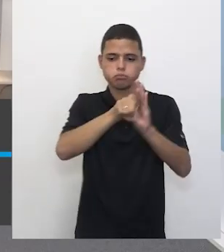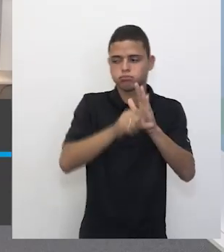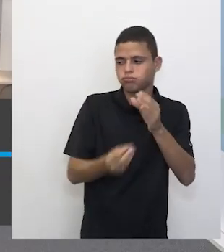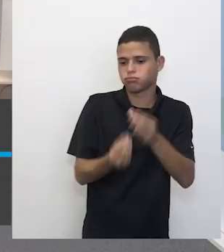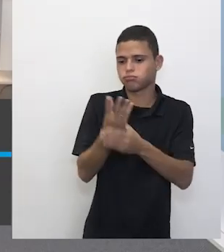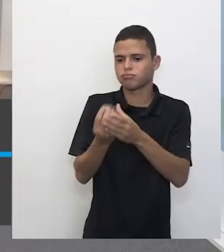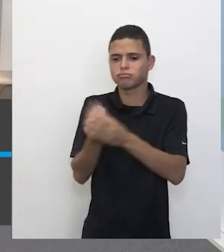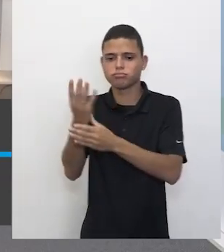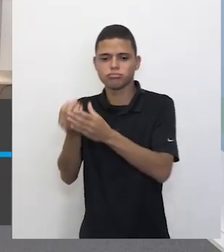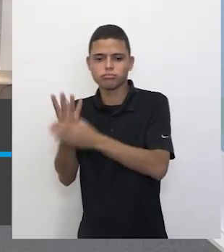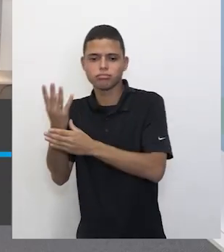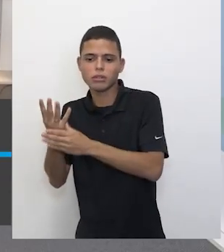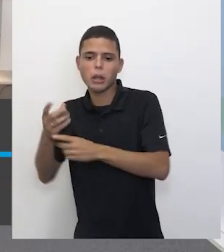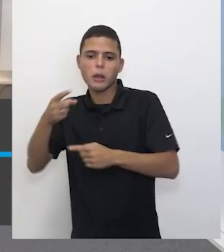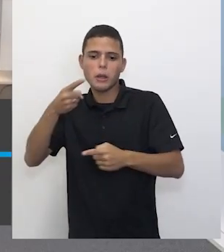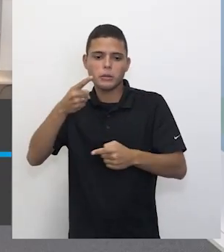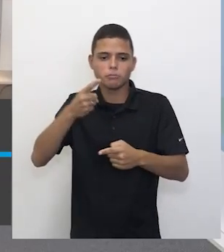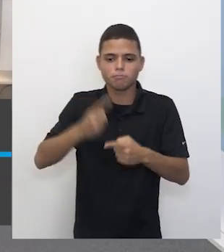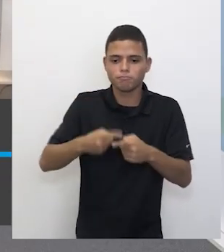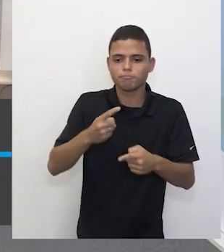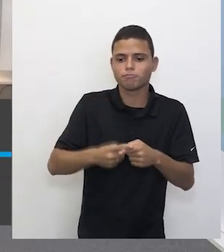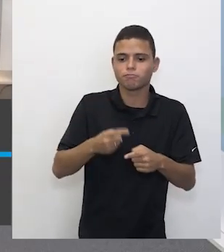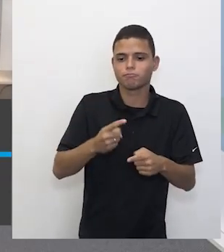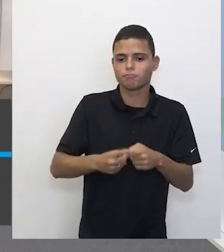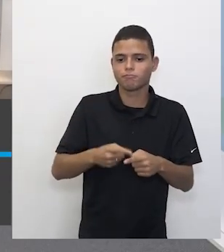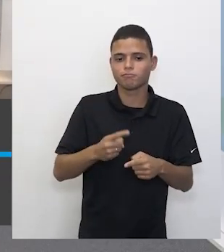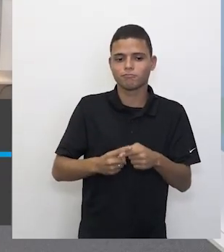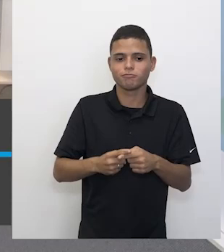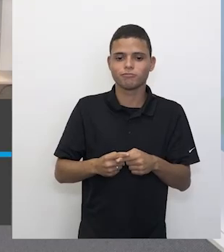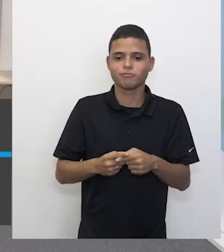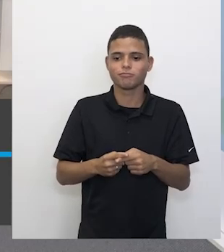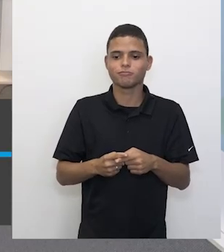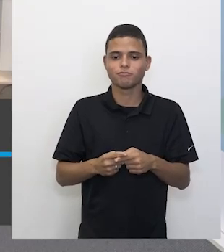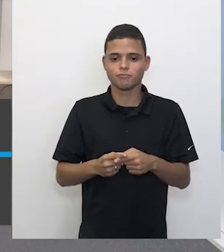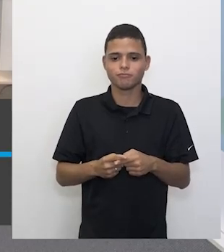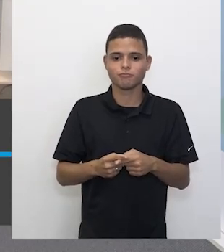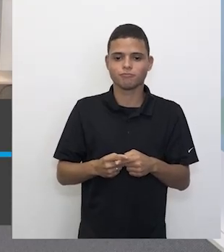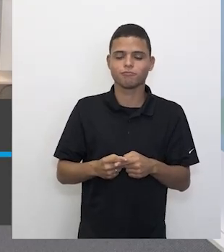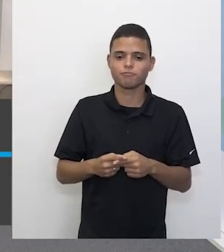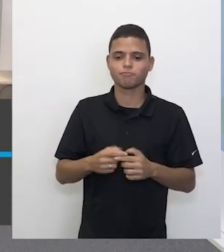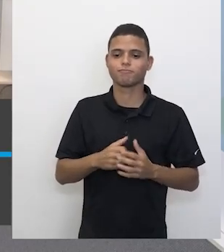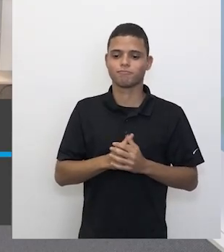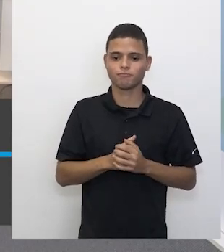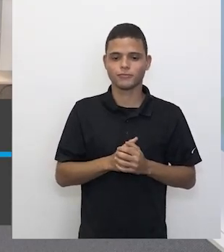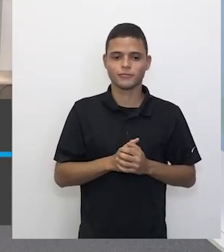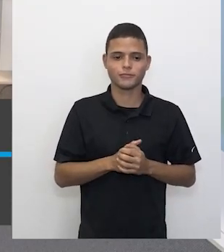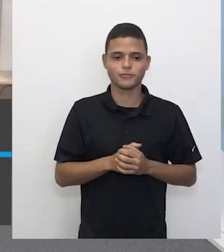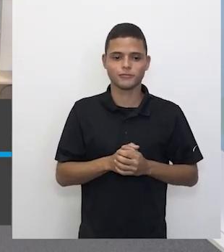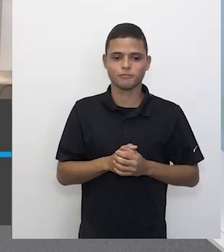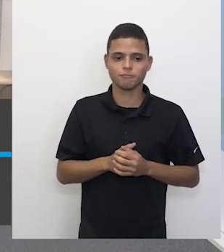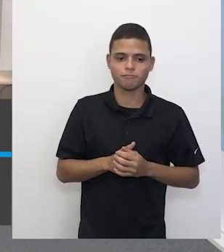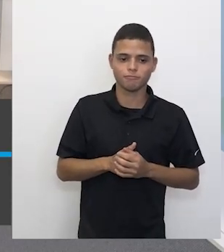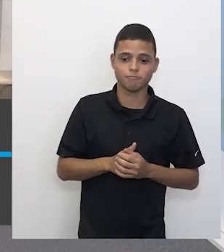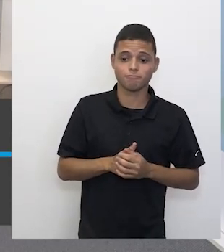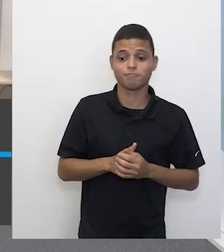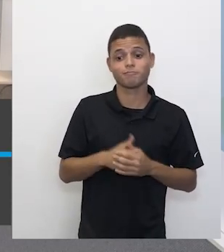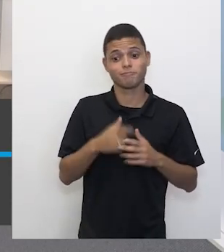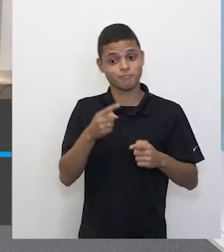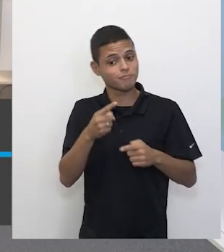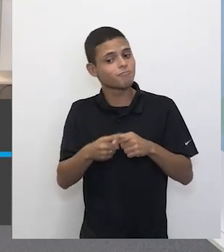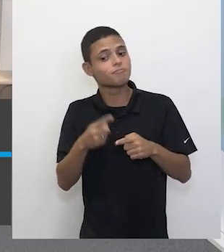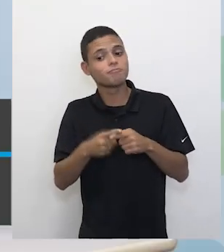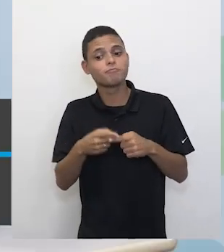né? A gente até sabe a resposta, a gente até sabe, mas vamos... a gente não pode já entregar. Não vamos entregar porque a gente vai deixar essa